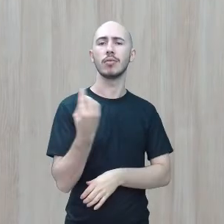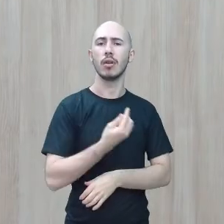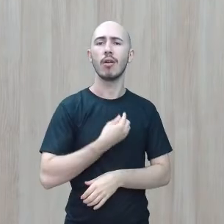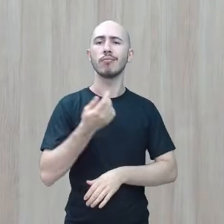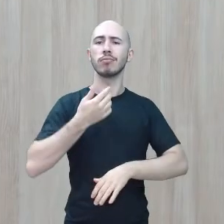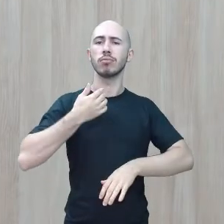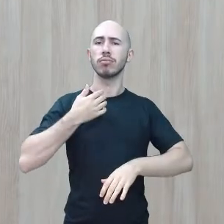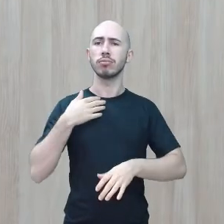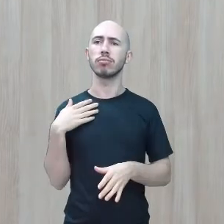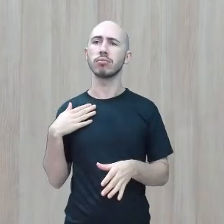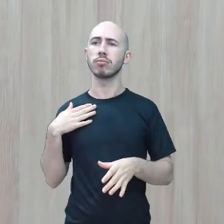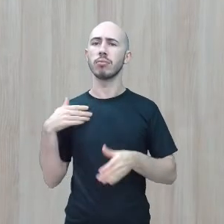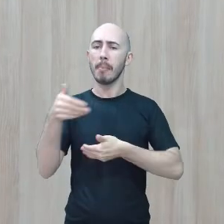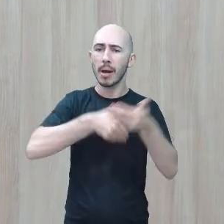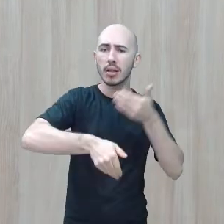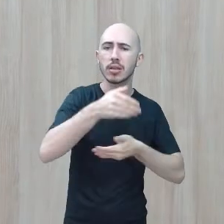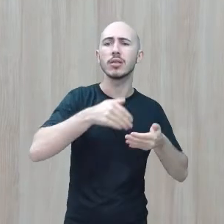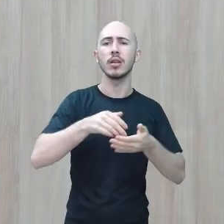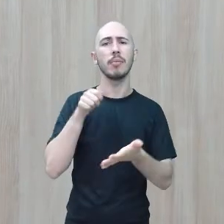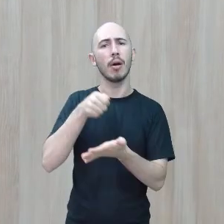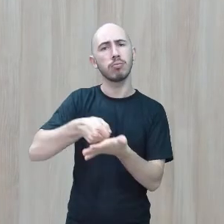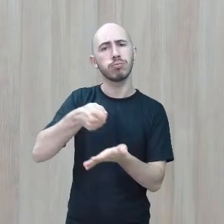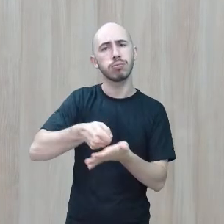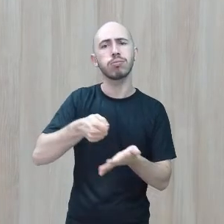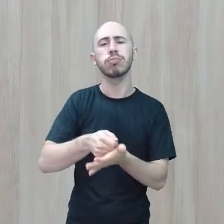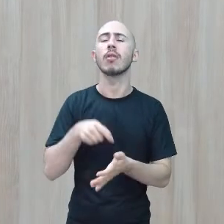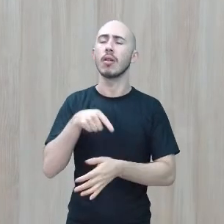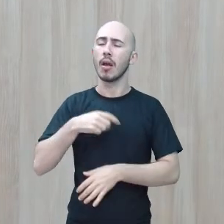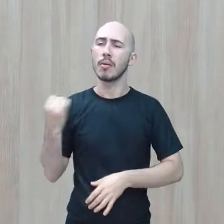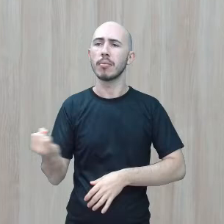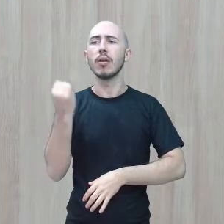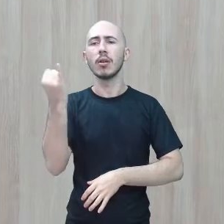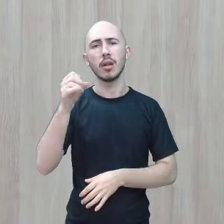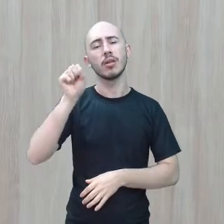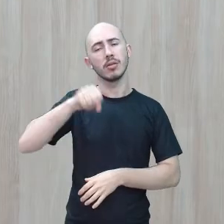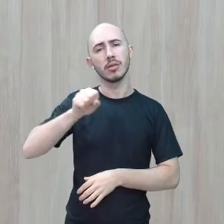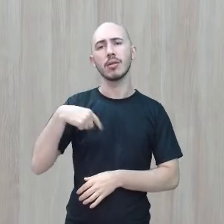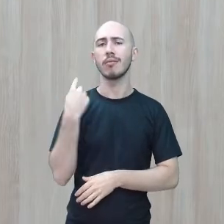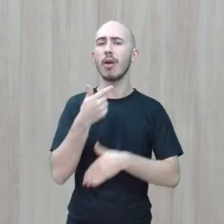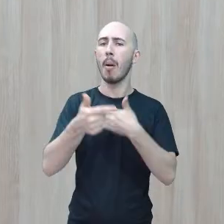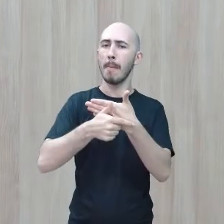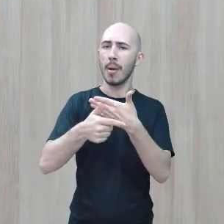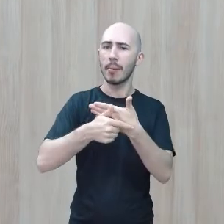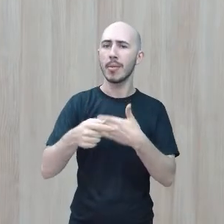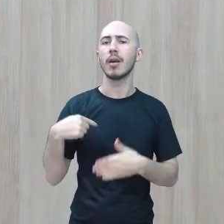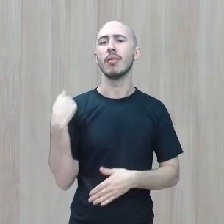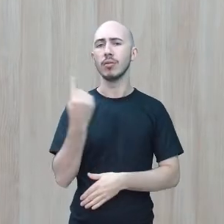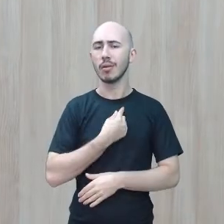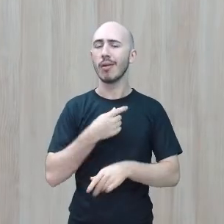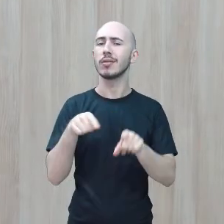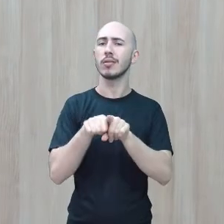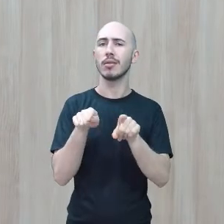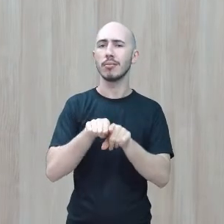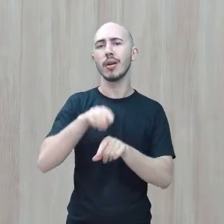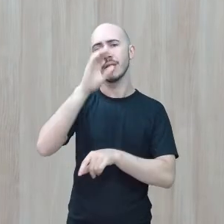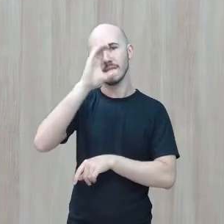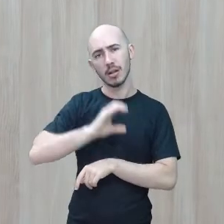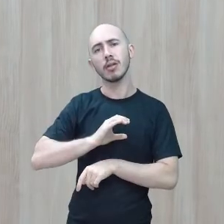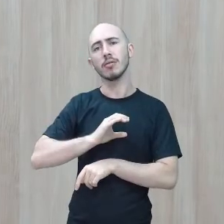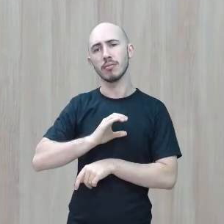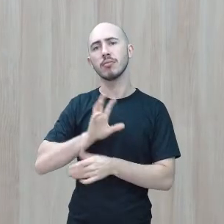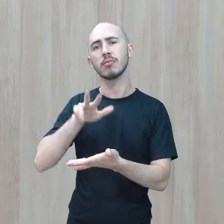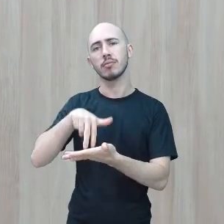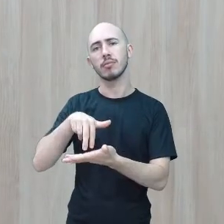mobiliza, né, para poder reivindicar, isso é muito importante, né, isso é um papel também da gente enquanto exercício